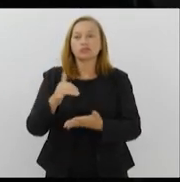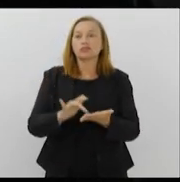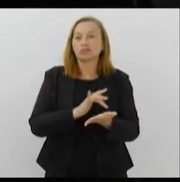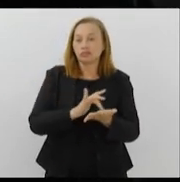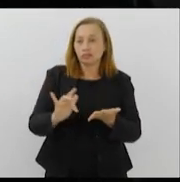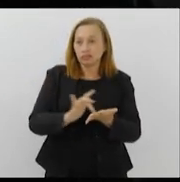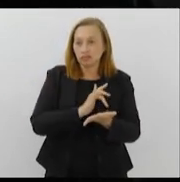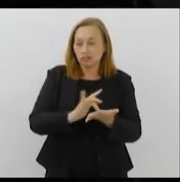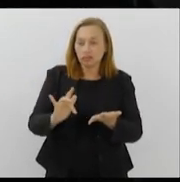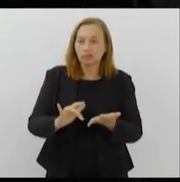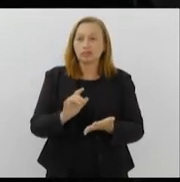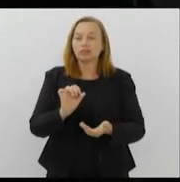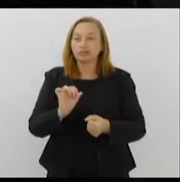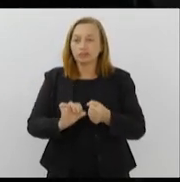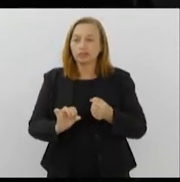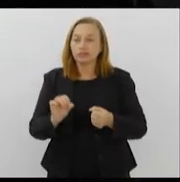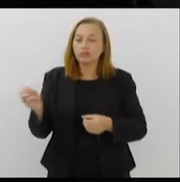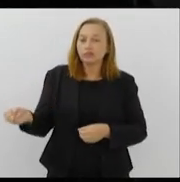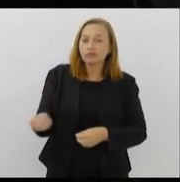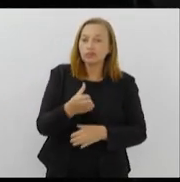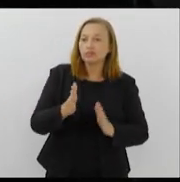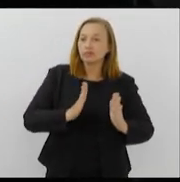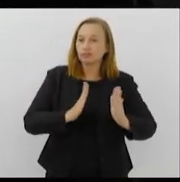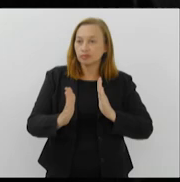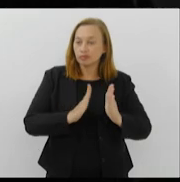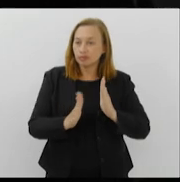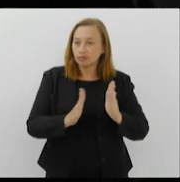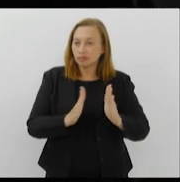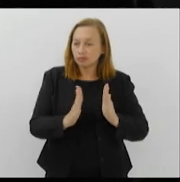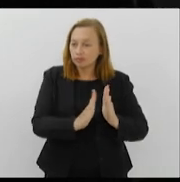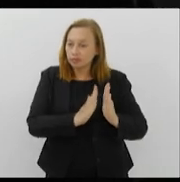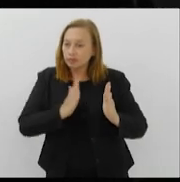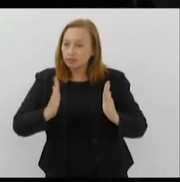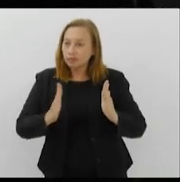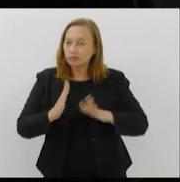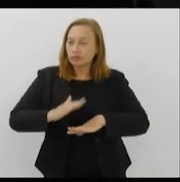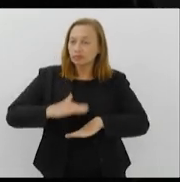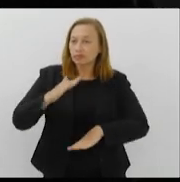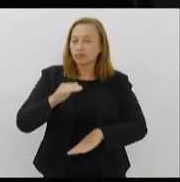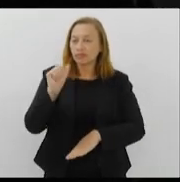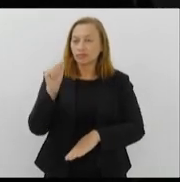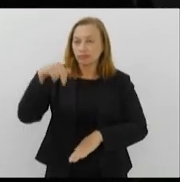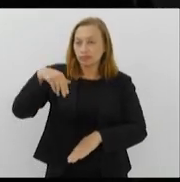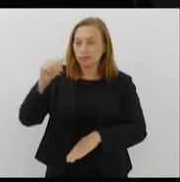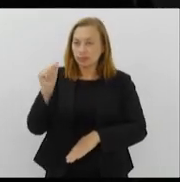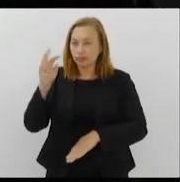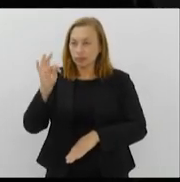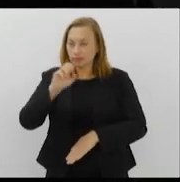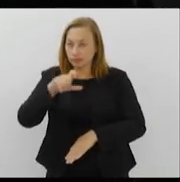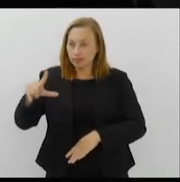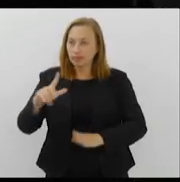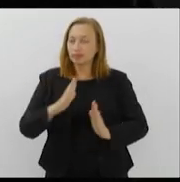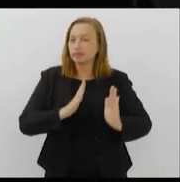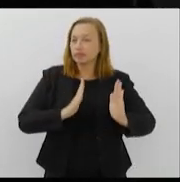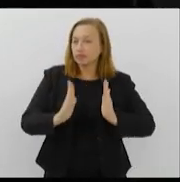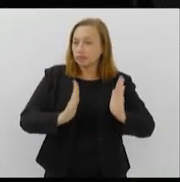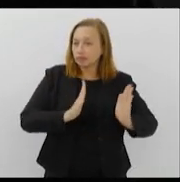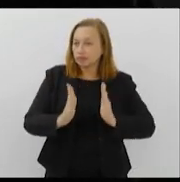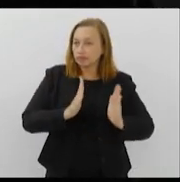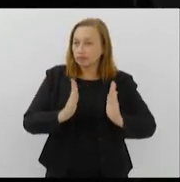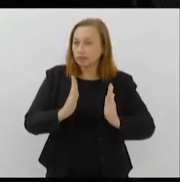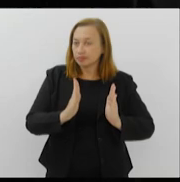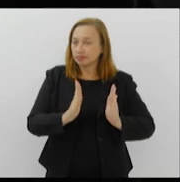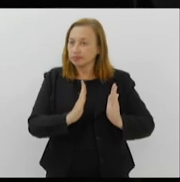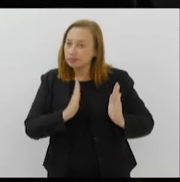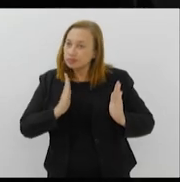né, para que um novo prazo fosse estabelecido pela Anatel. Esse prazo que foi dado